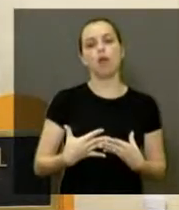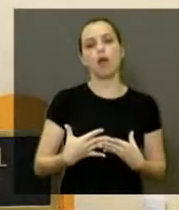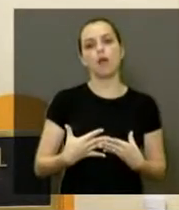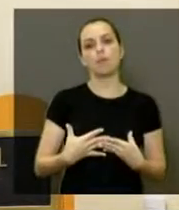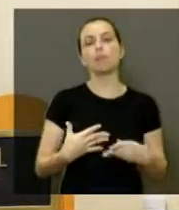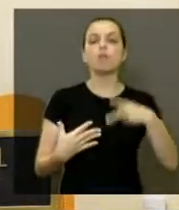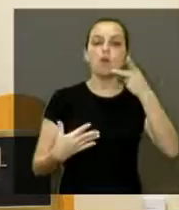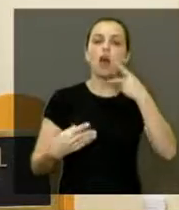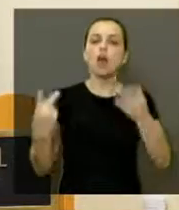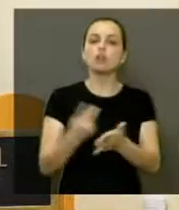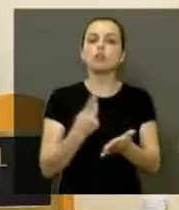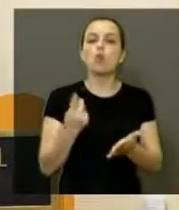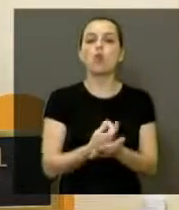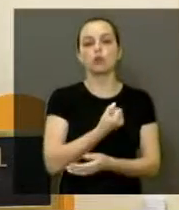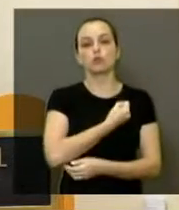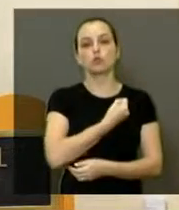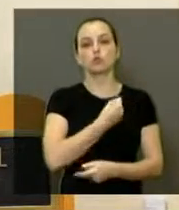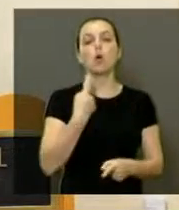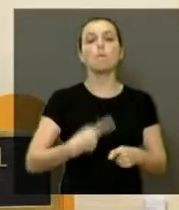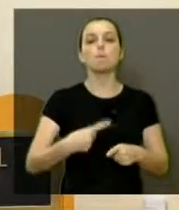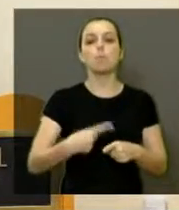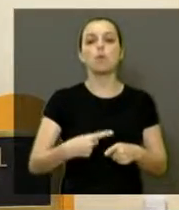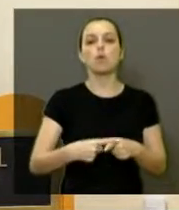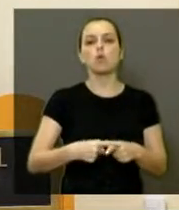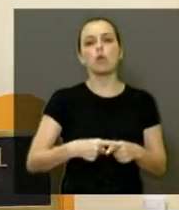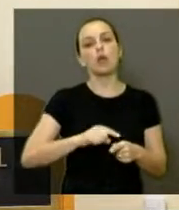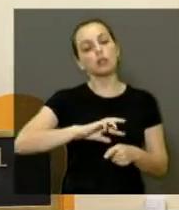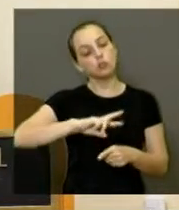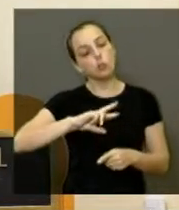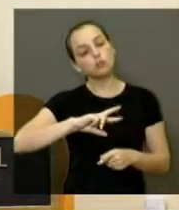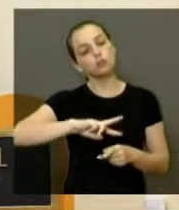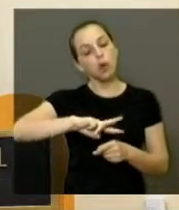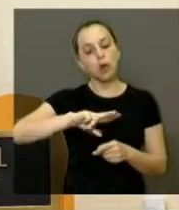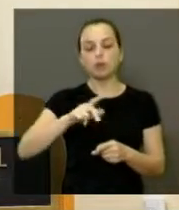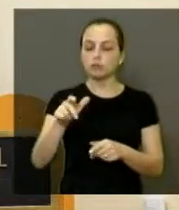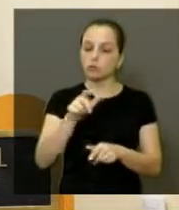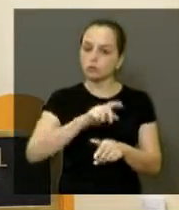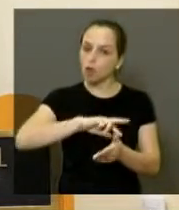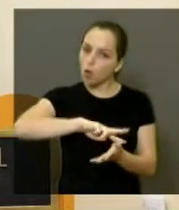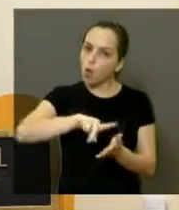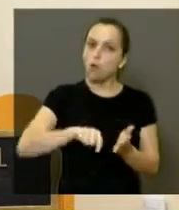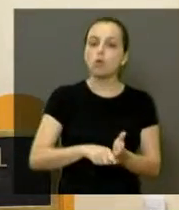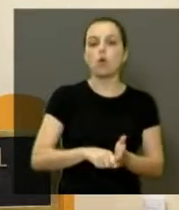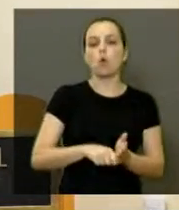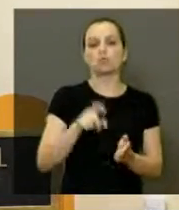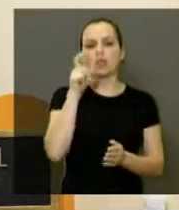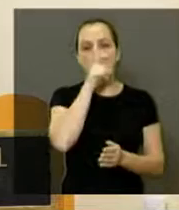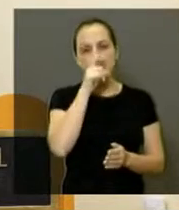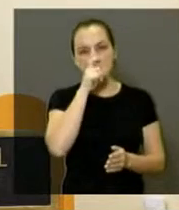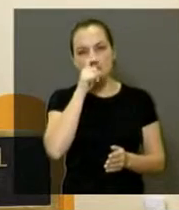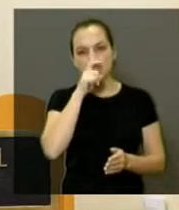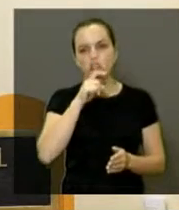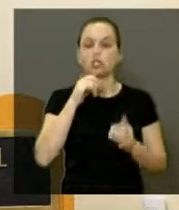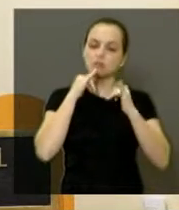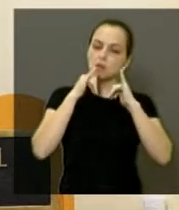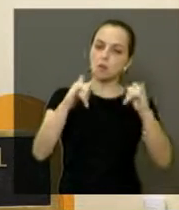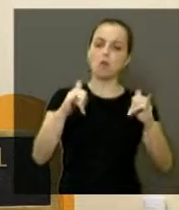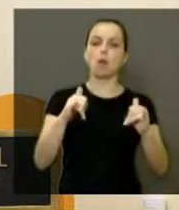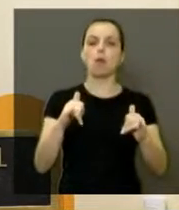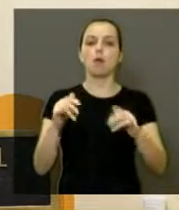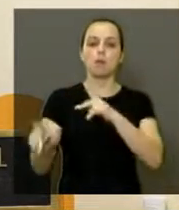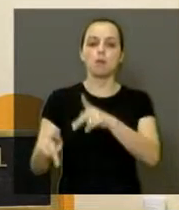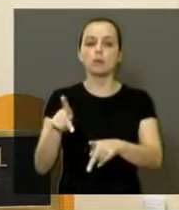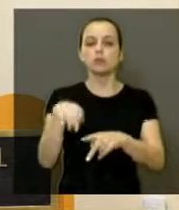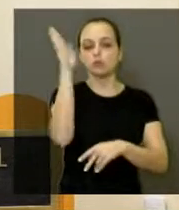do número, por que que não falam do resto do discurso? Das mentiras que contaram a toda a população brasileira